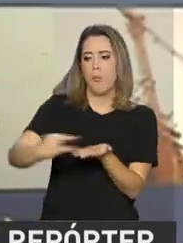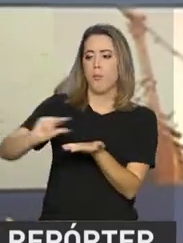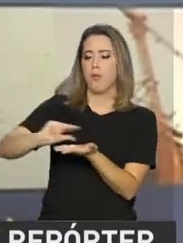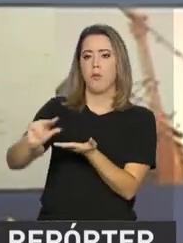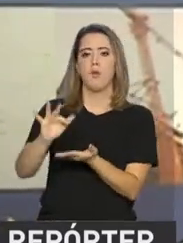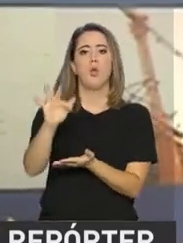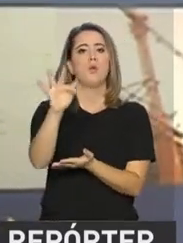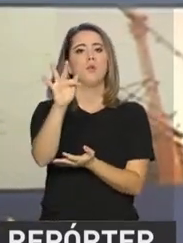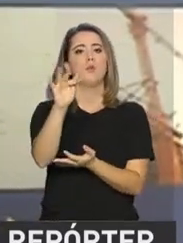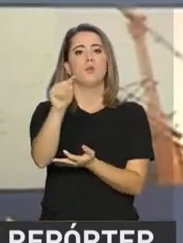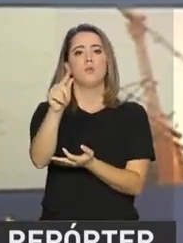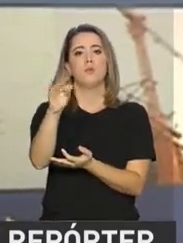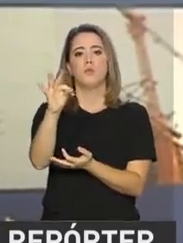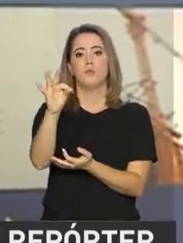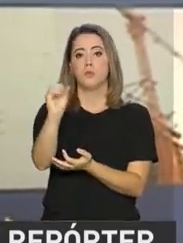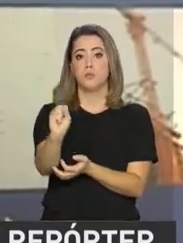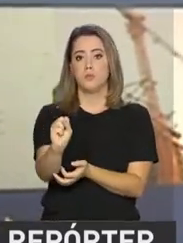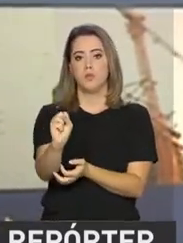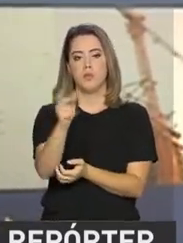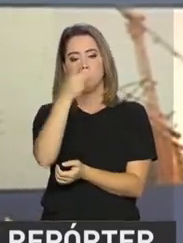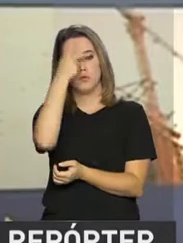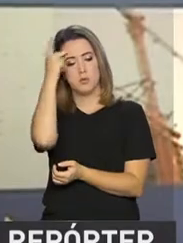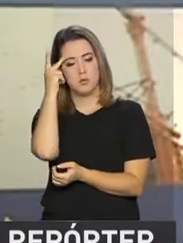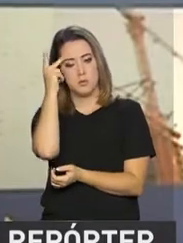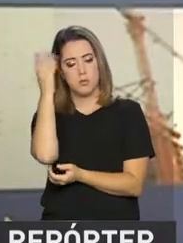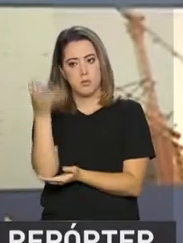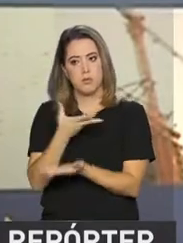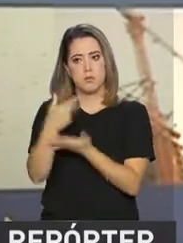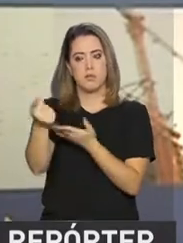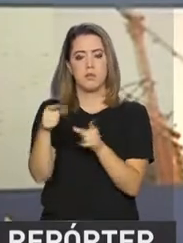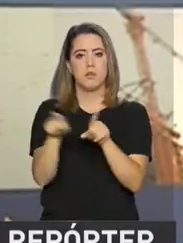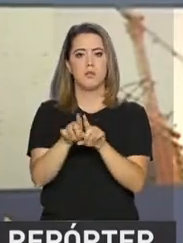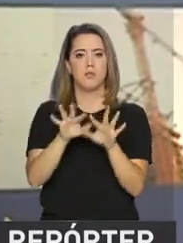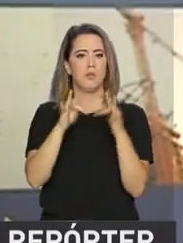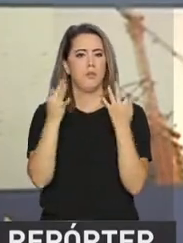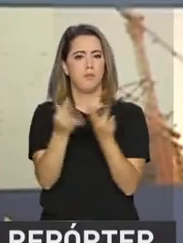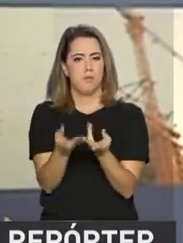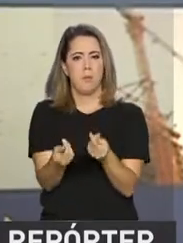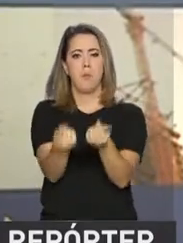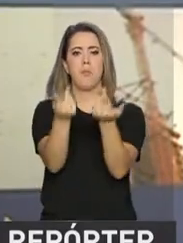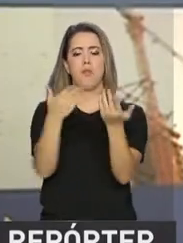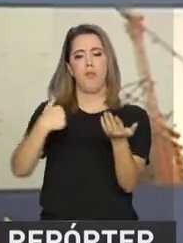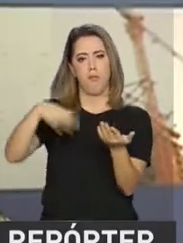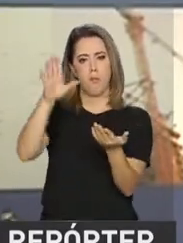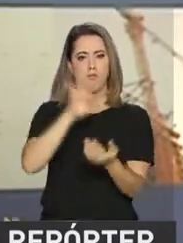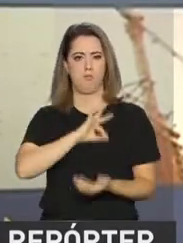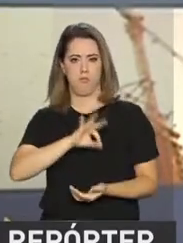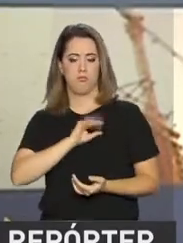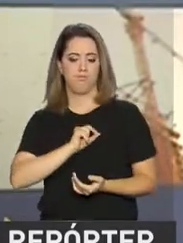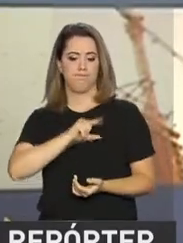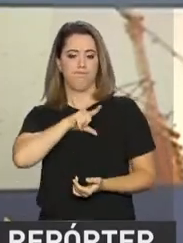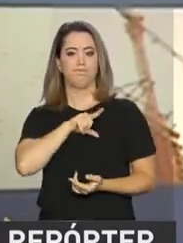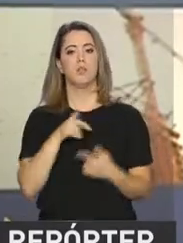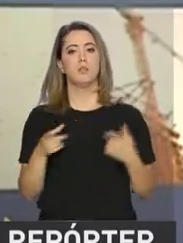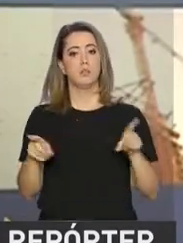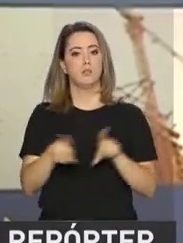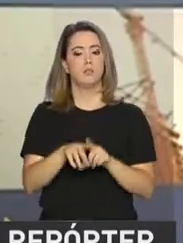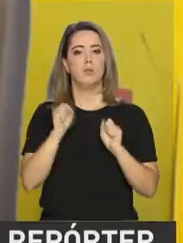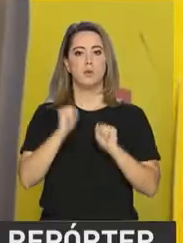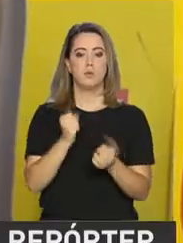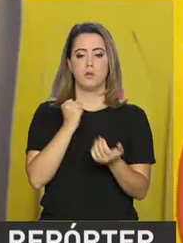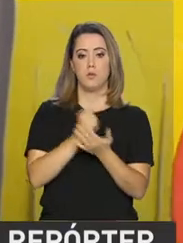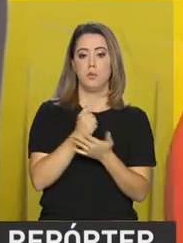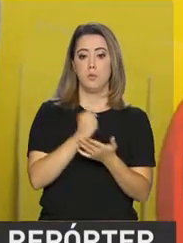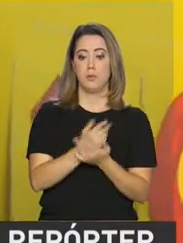garantia ea renda das famílias vem começando a apresentar uma pequena melhora então isso tudo abre espaço para que as famílias possam voltar a consumir